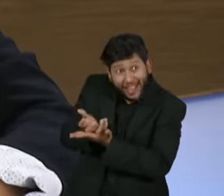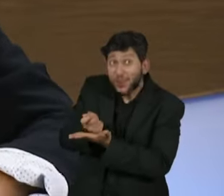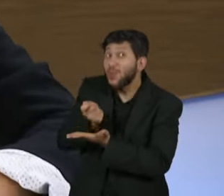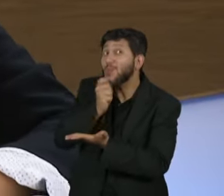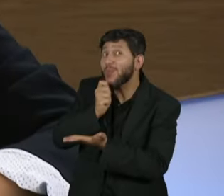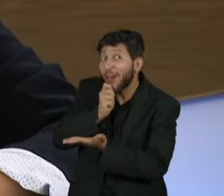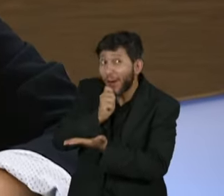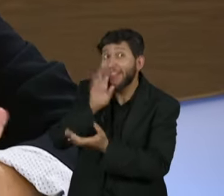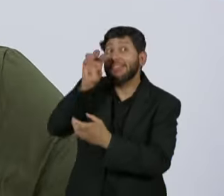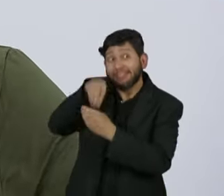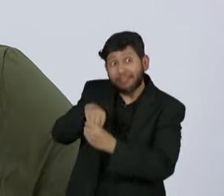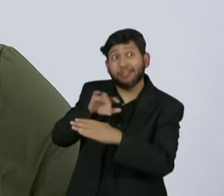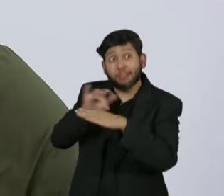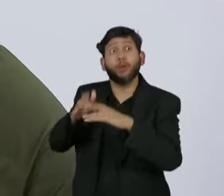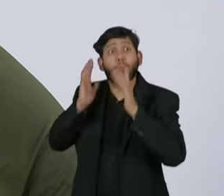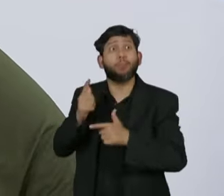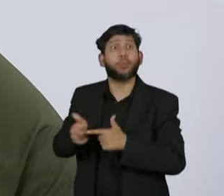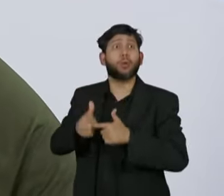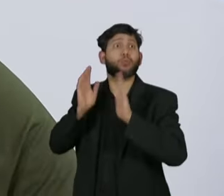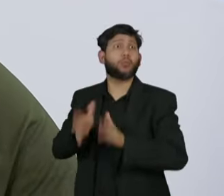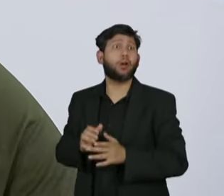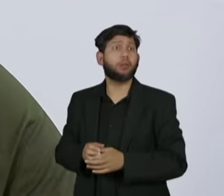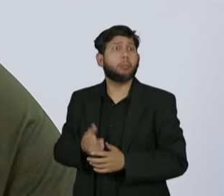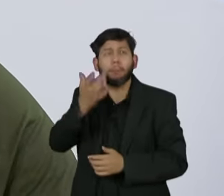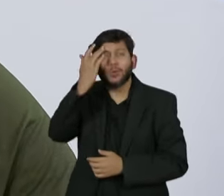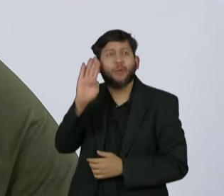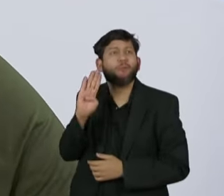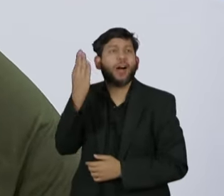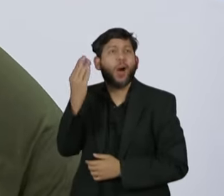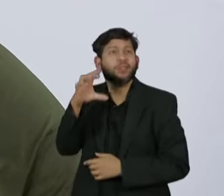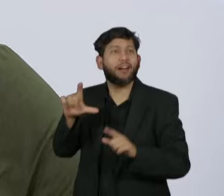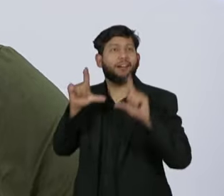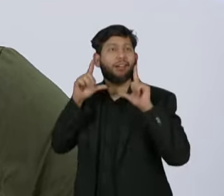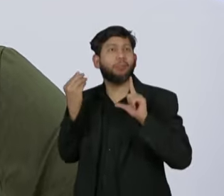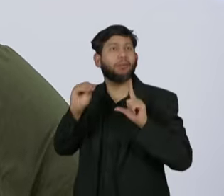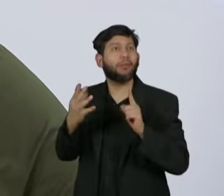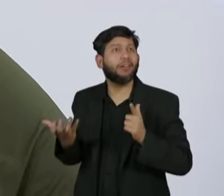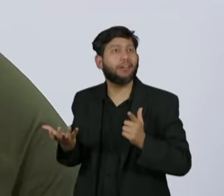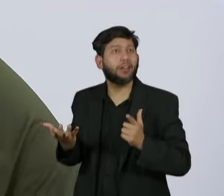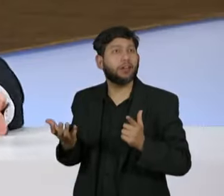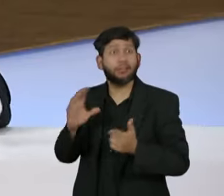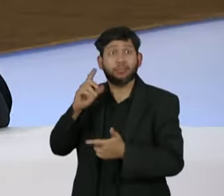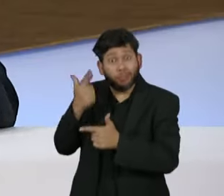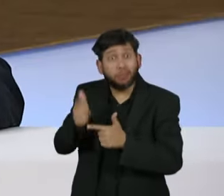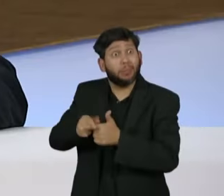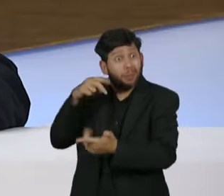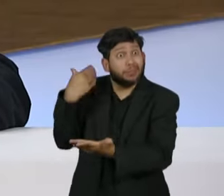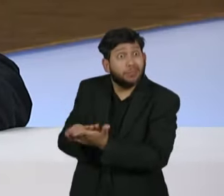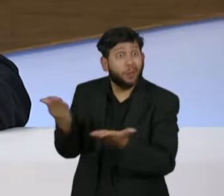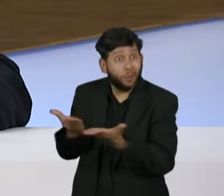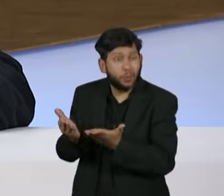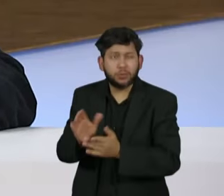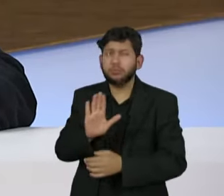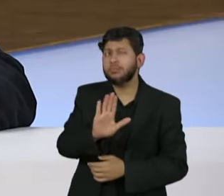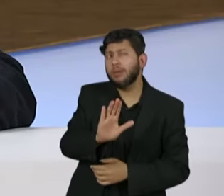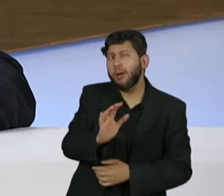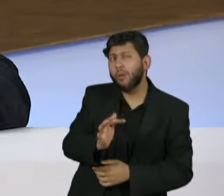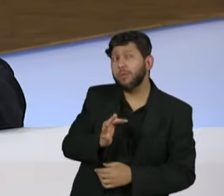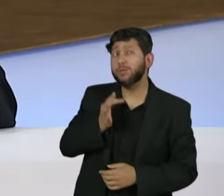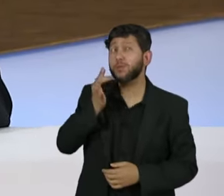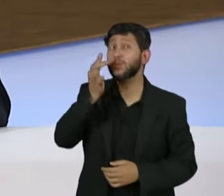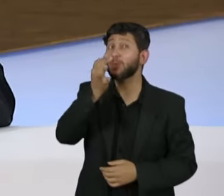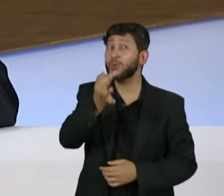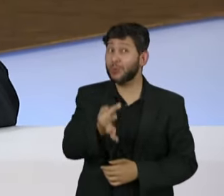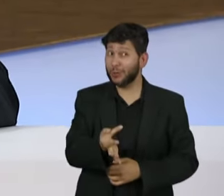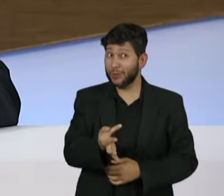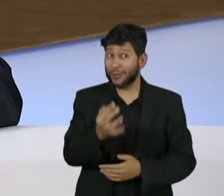botes de identificar perfis falsos nas redes sociais e dizer isso não foi resolvido com inteligência artificial generativa